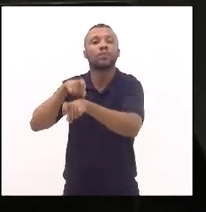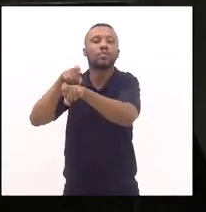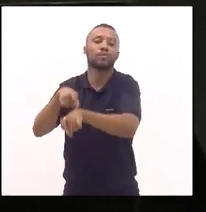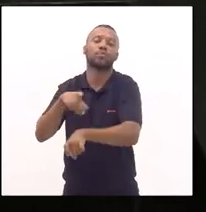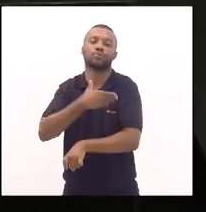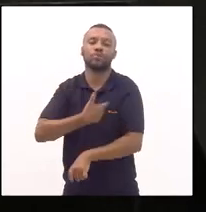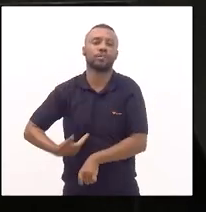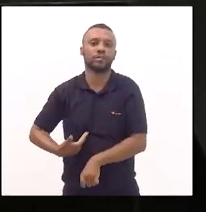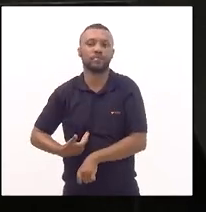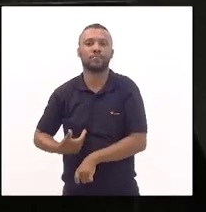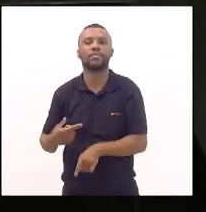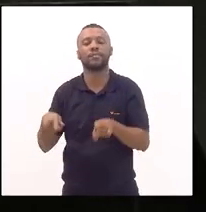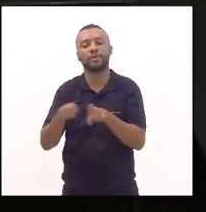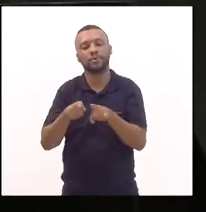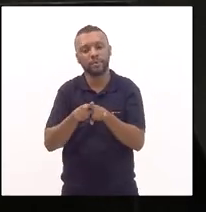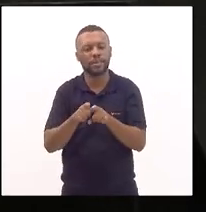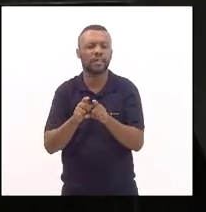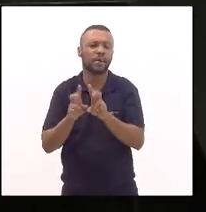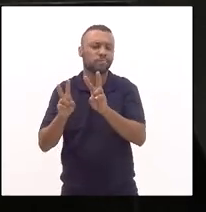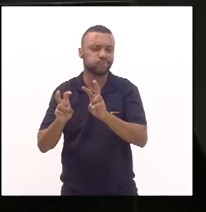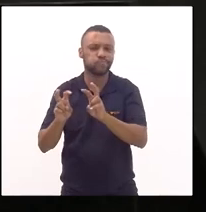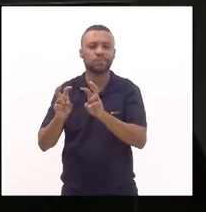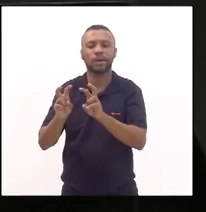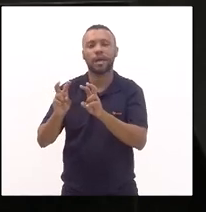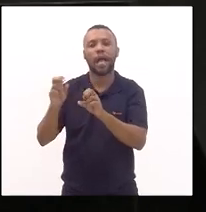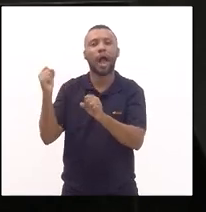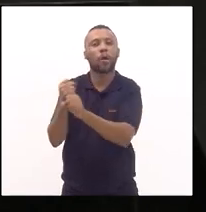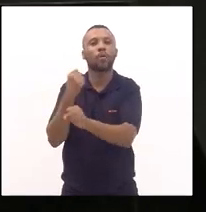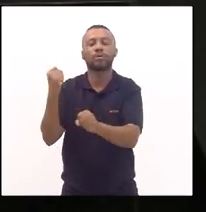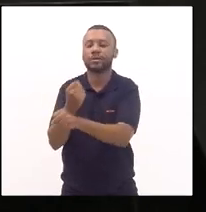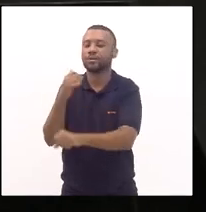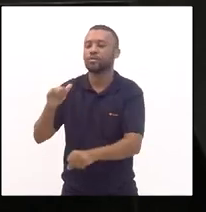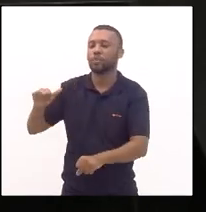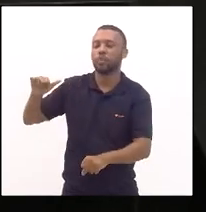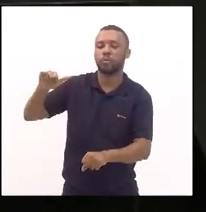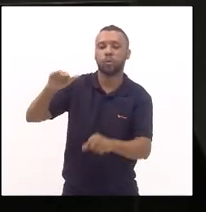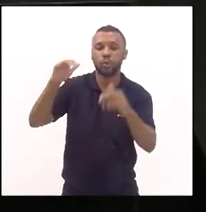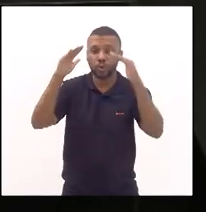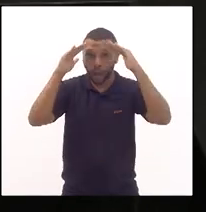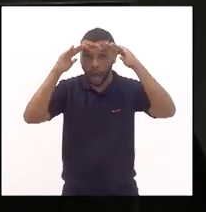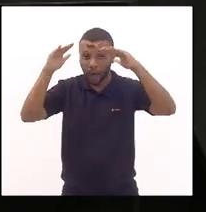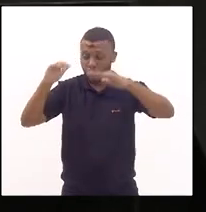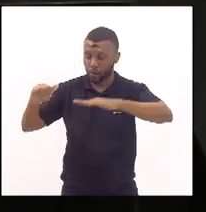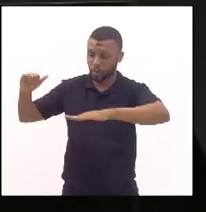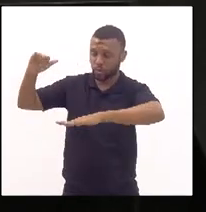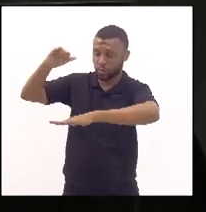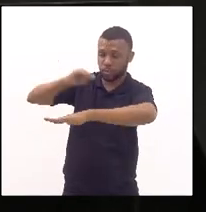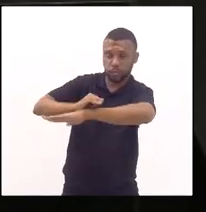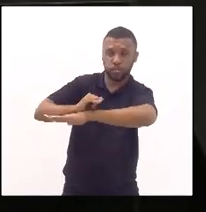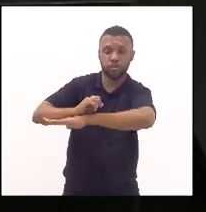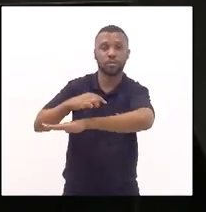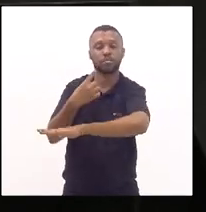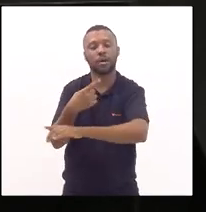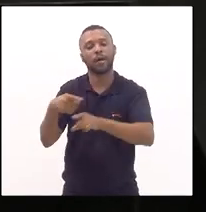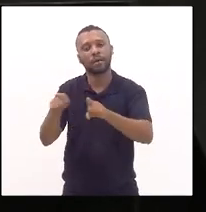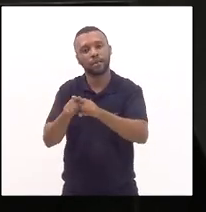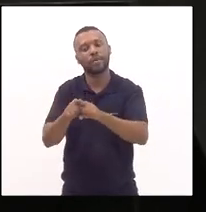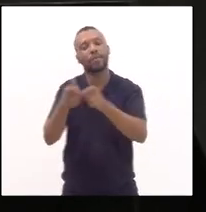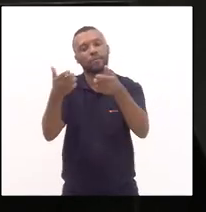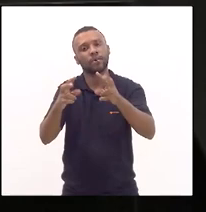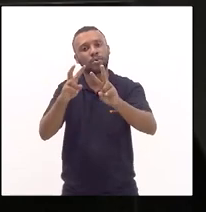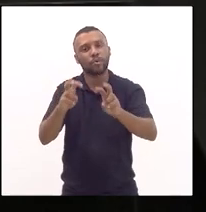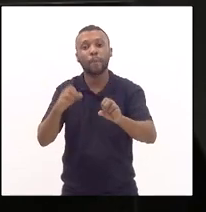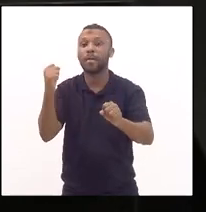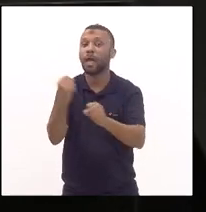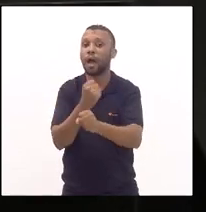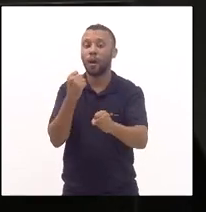da questão da ampliação do aeroporto, nós falamos também da duplicação da rodovia